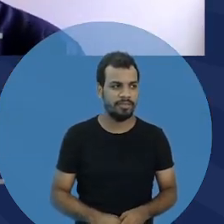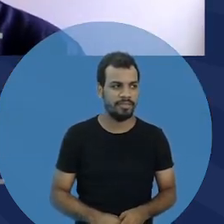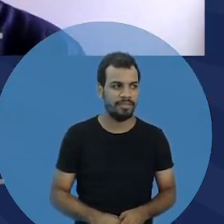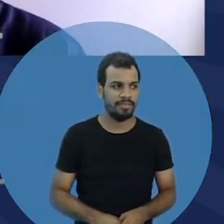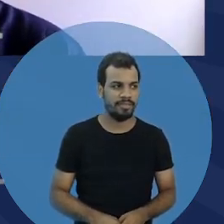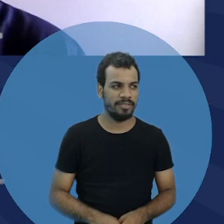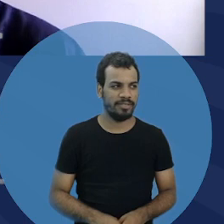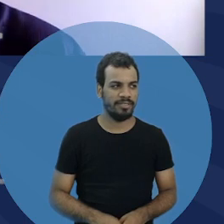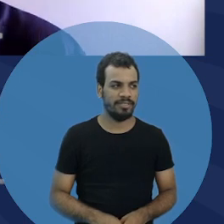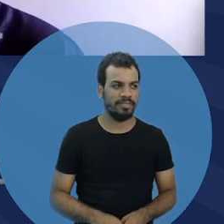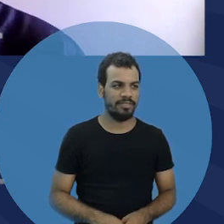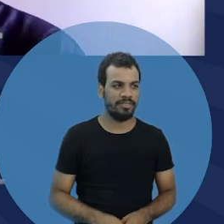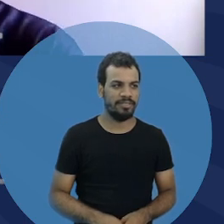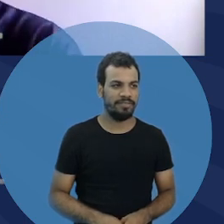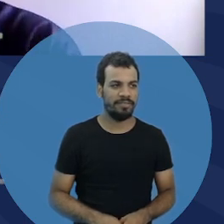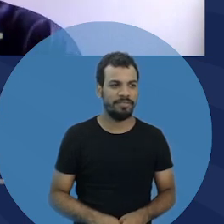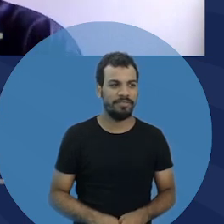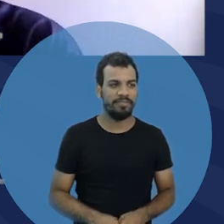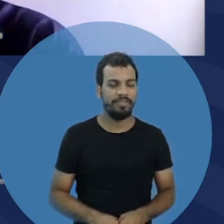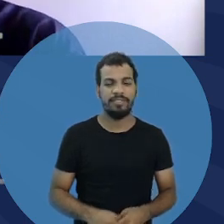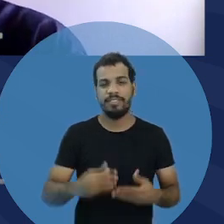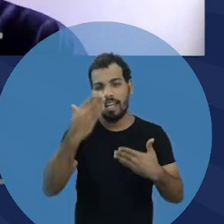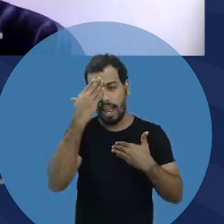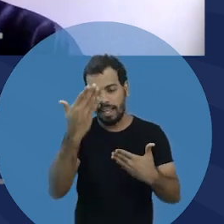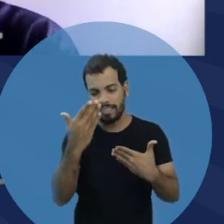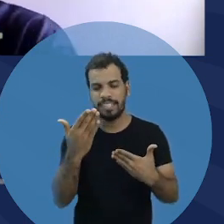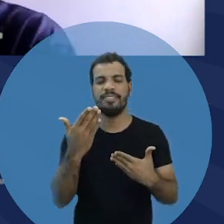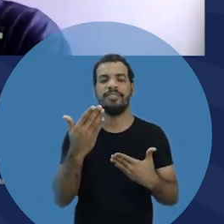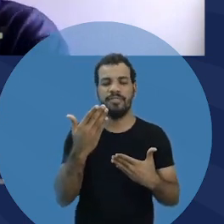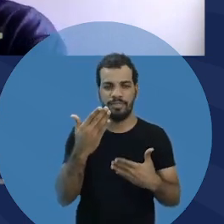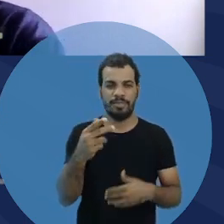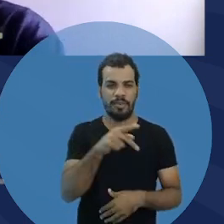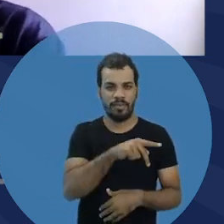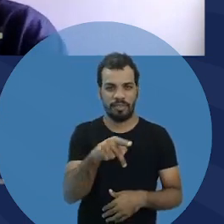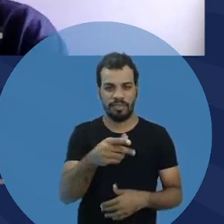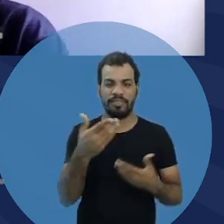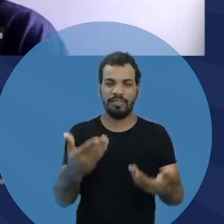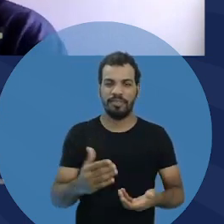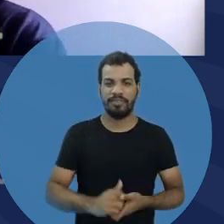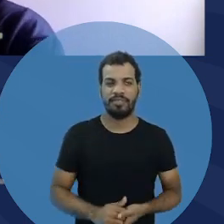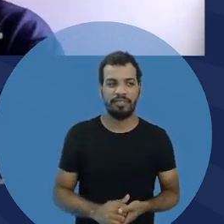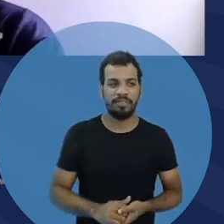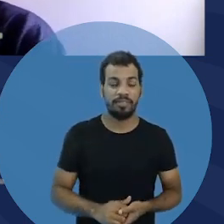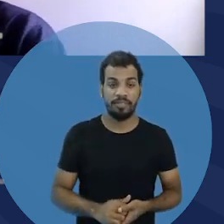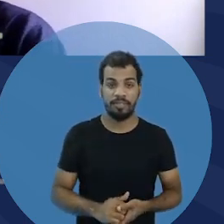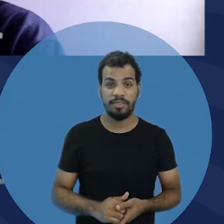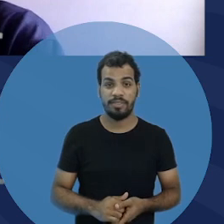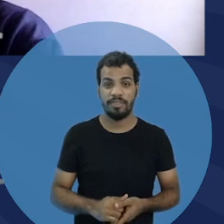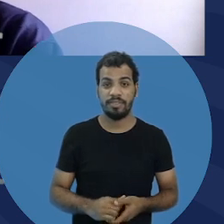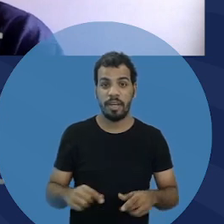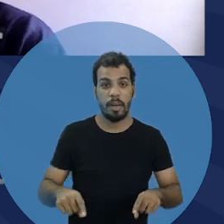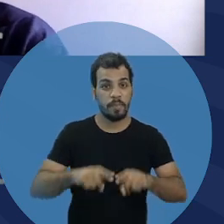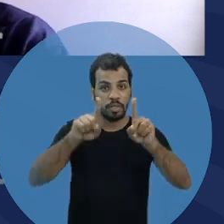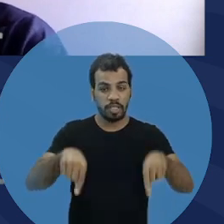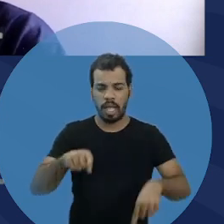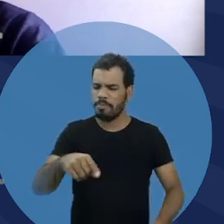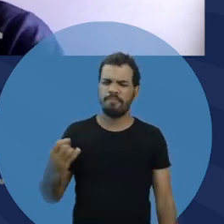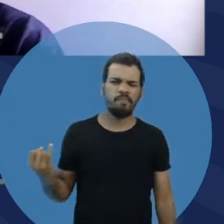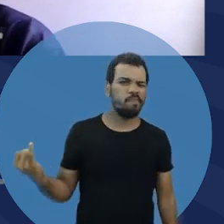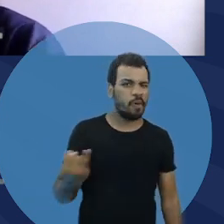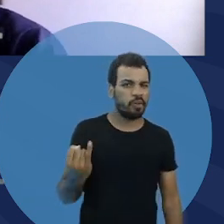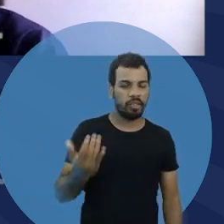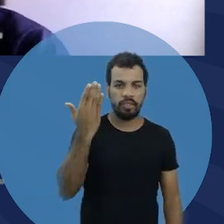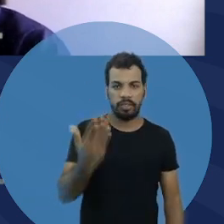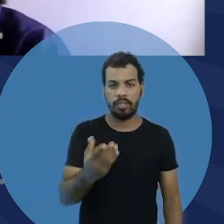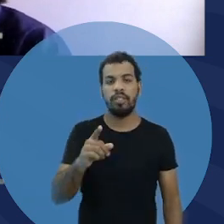Agradeço muito, professora. Esse projeto é bastante importante, o núcleo é muito envolvido